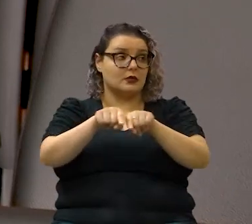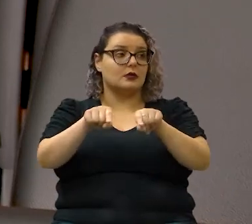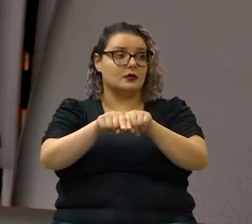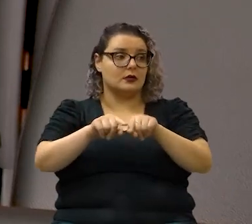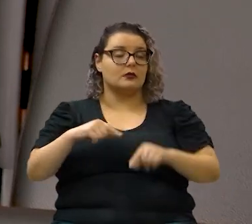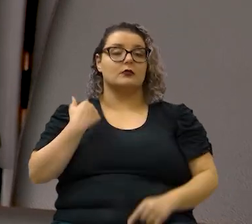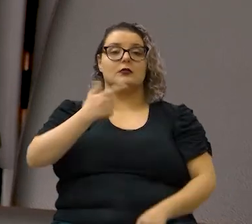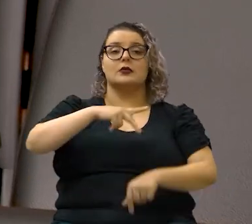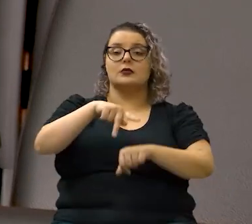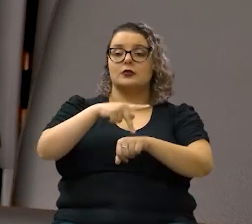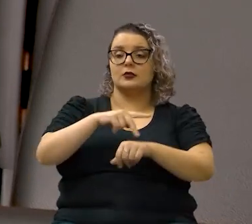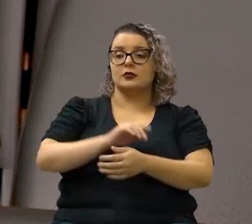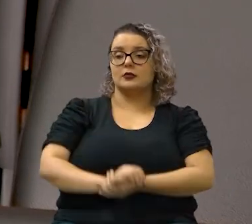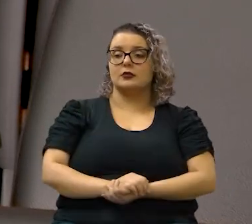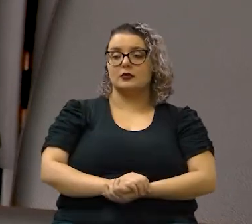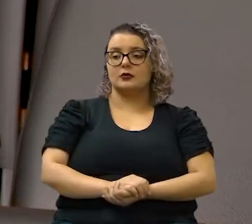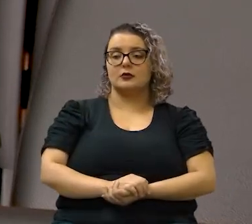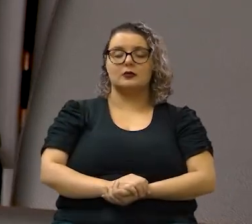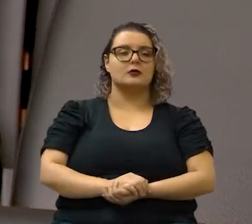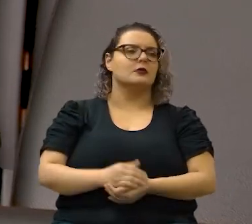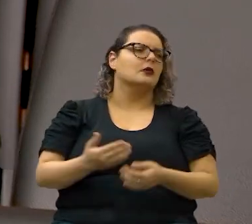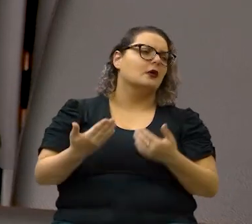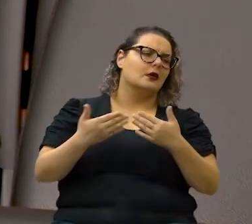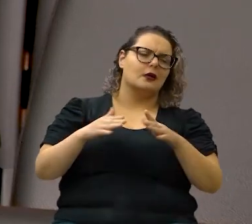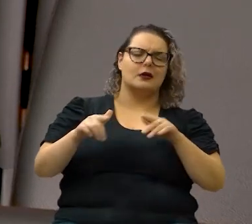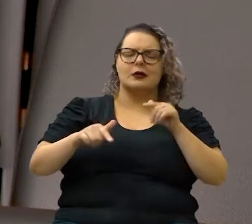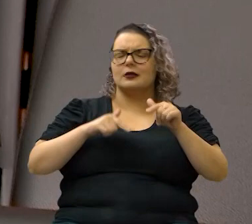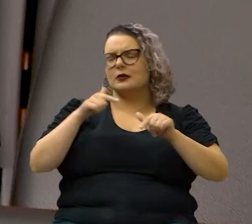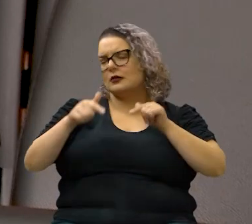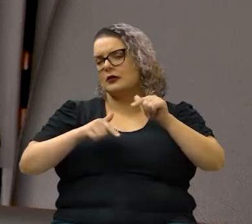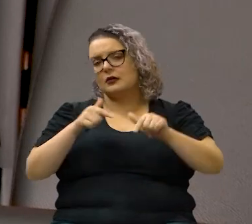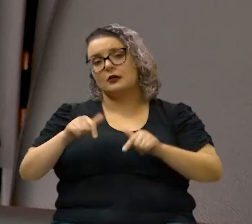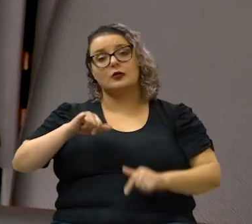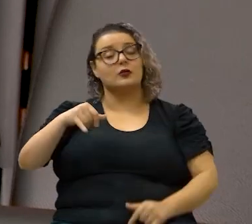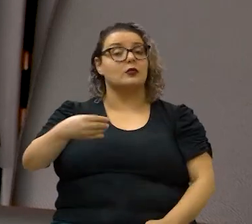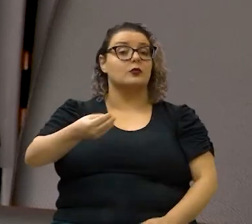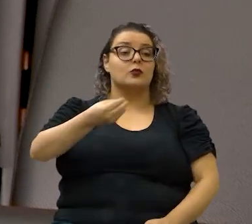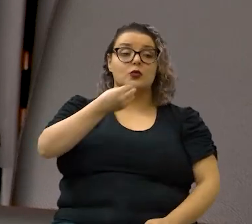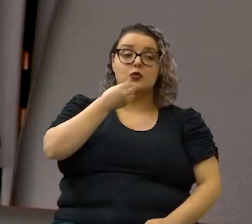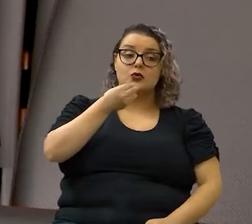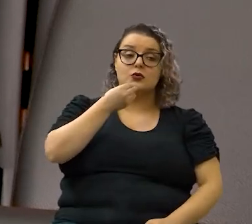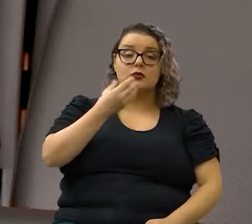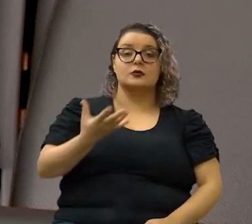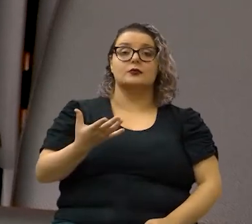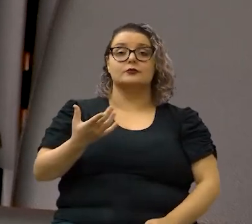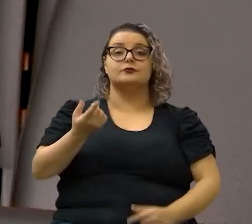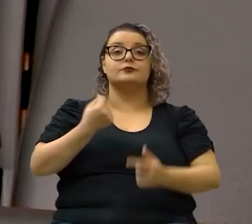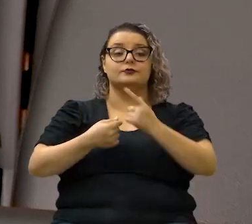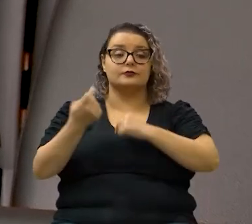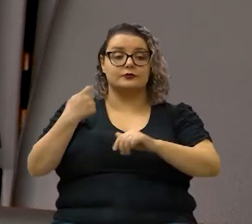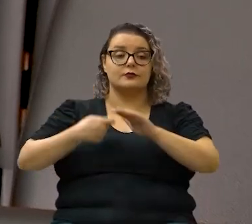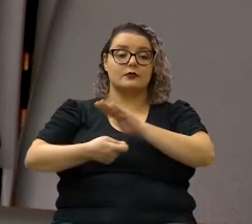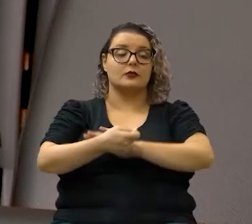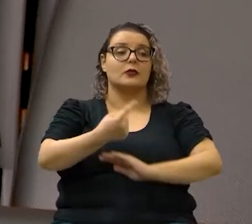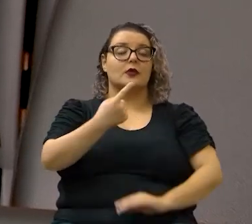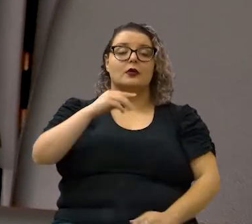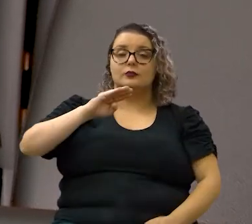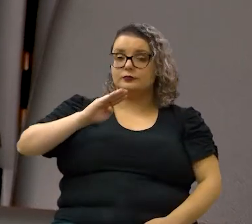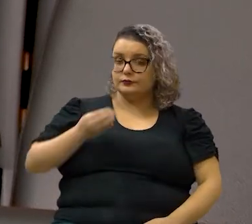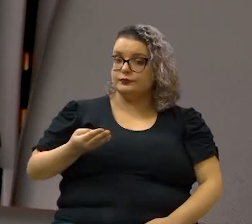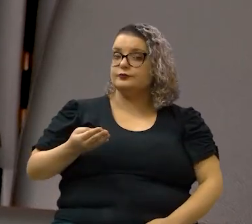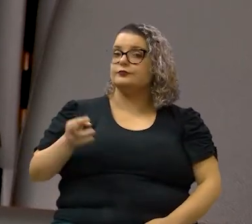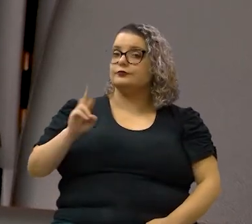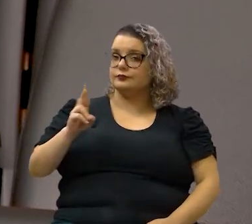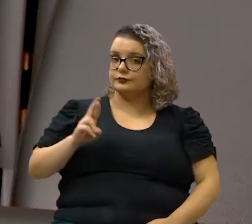também para o nosso país. E isso gera emprego, isso gera oportunidade, então é um investimento de R$1